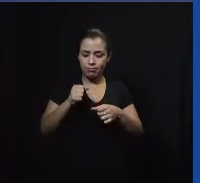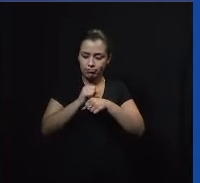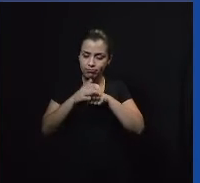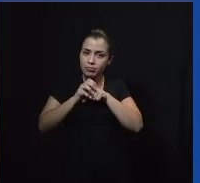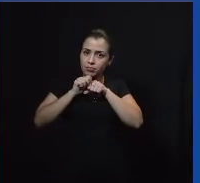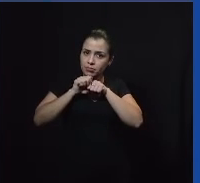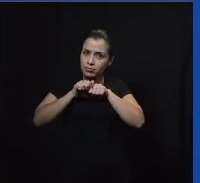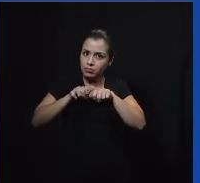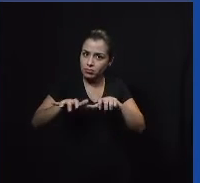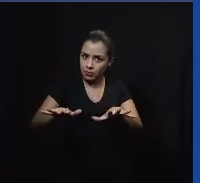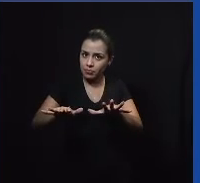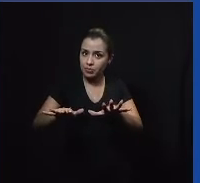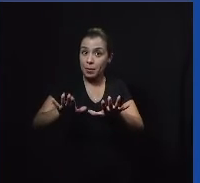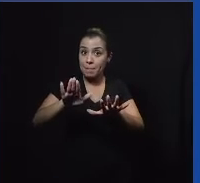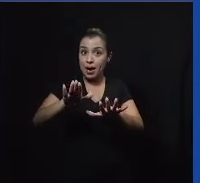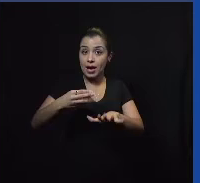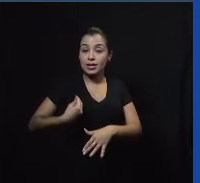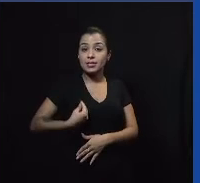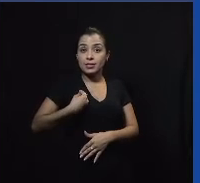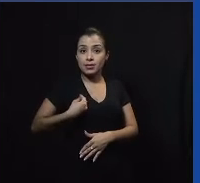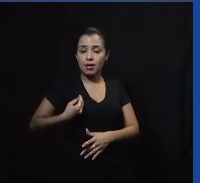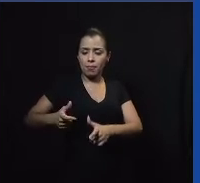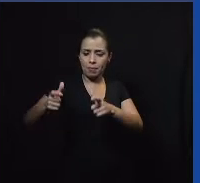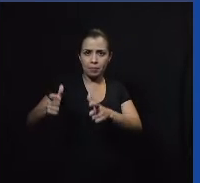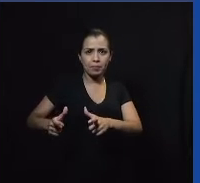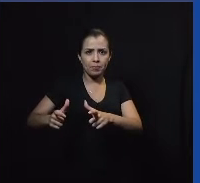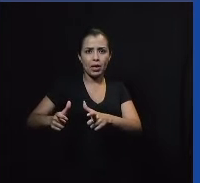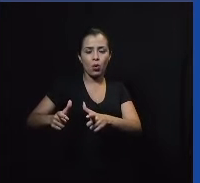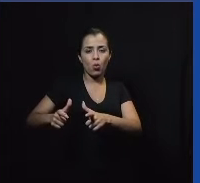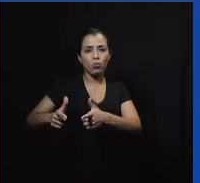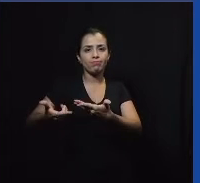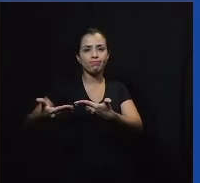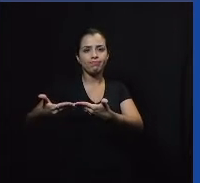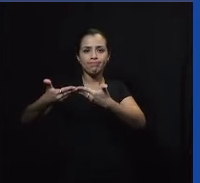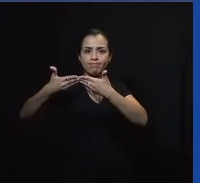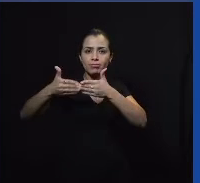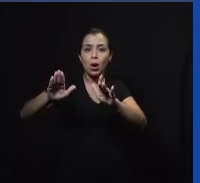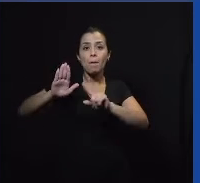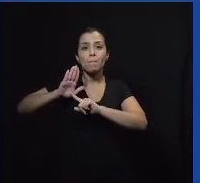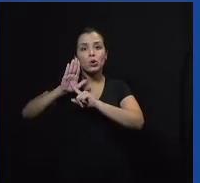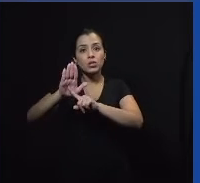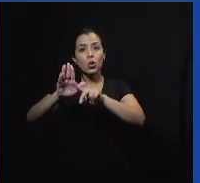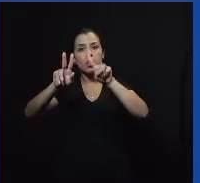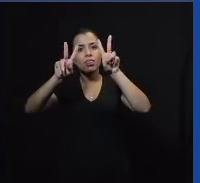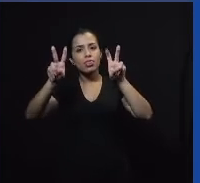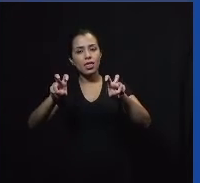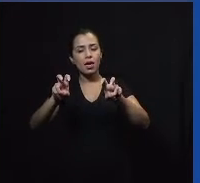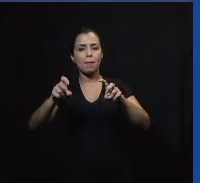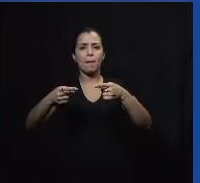nesses territórios levando esse tema da participação política, da mobilização